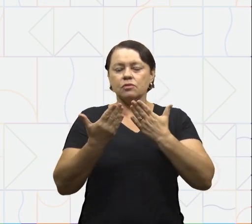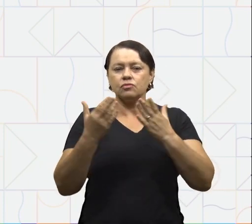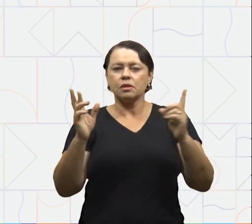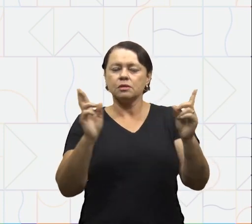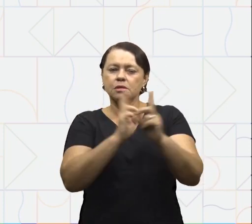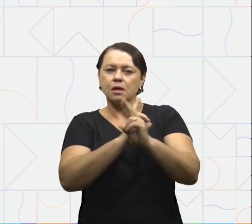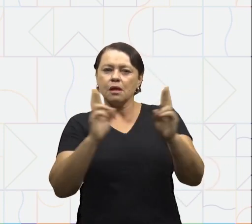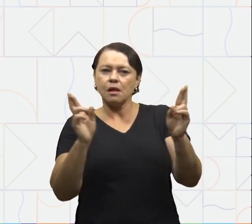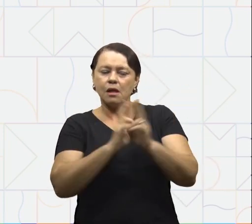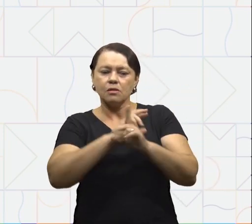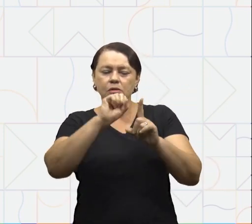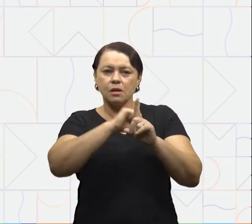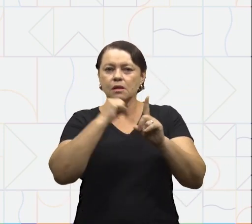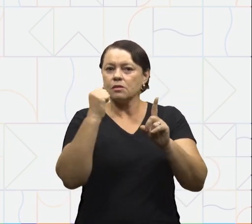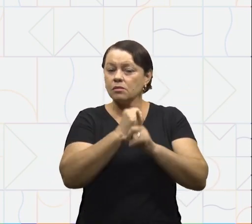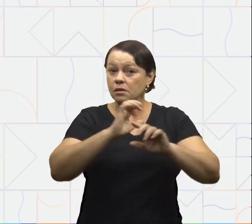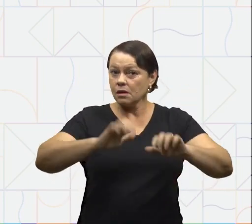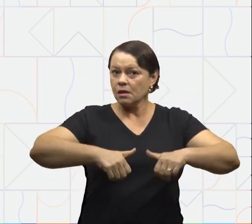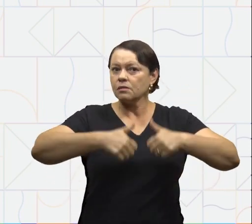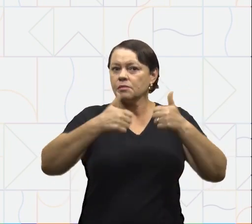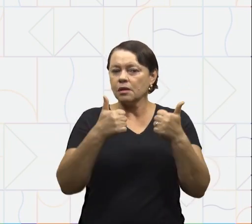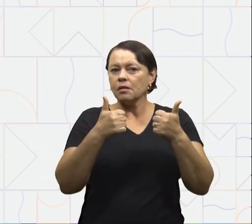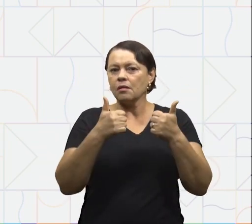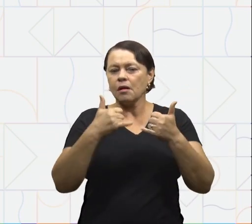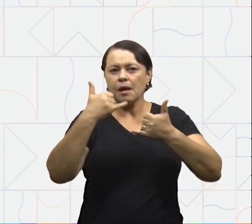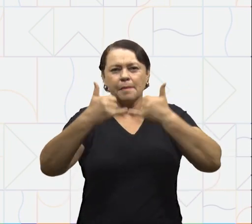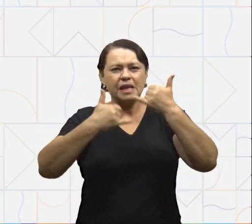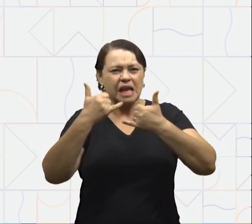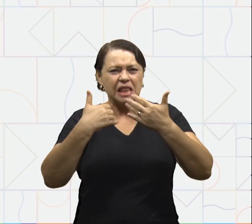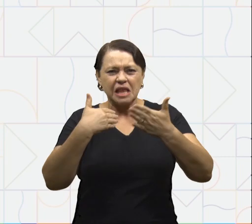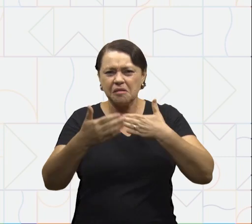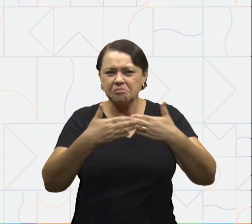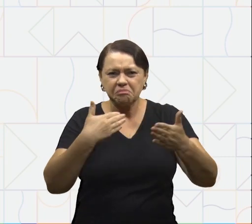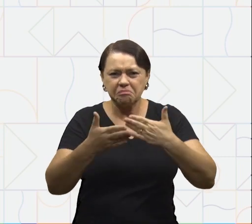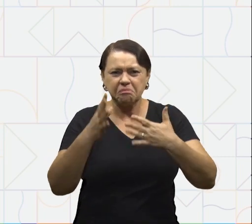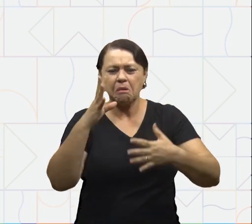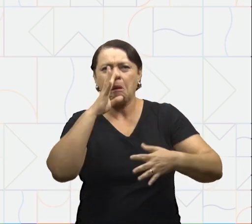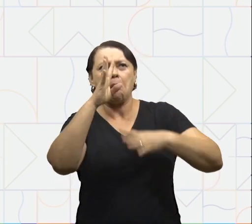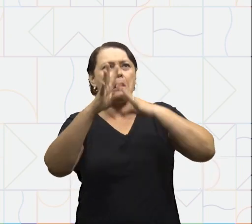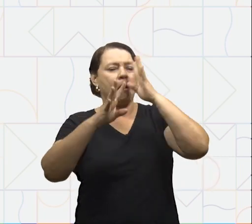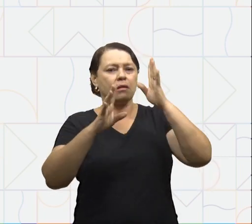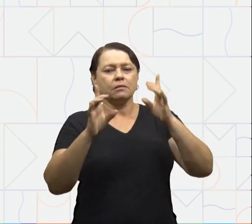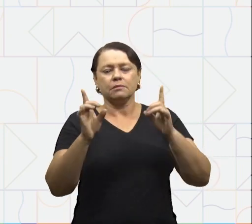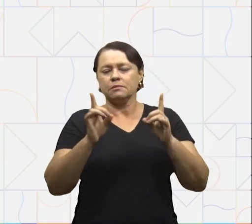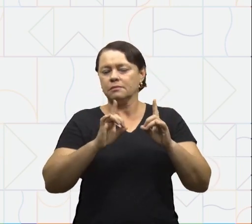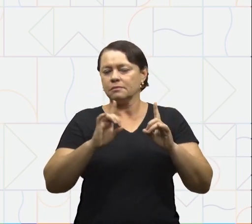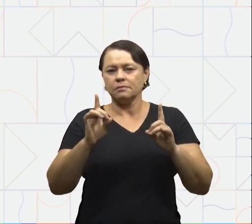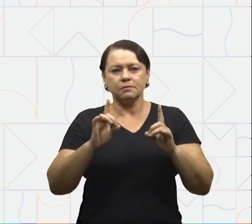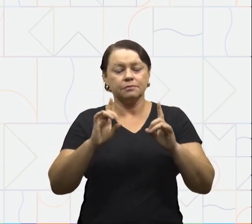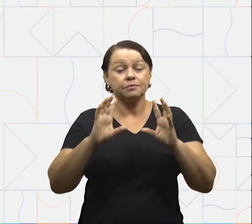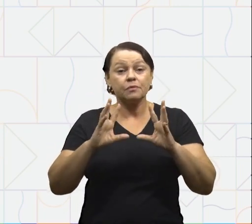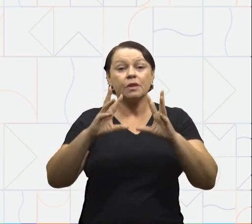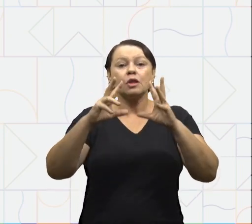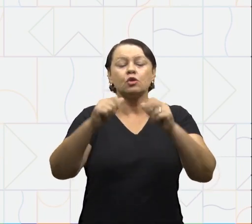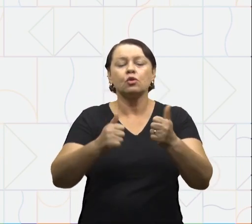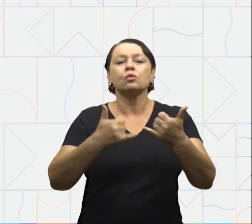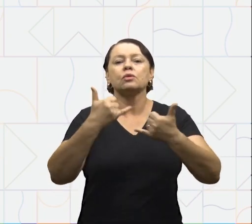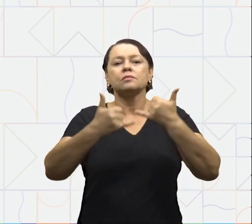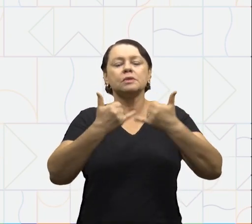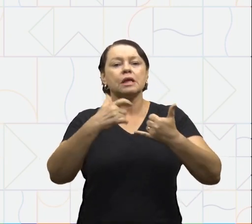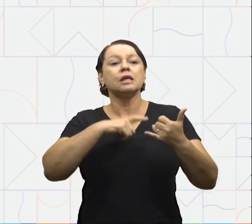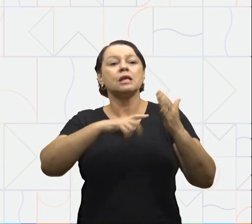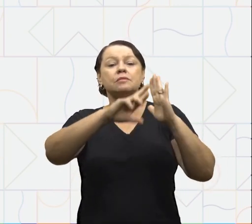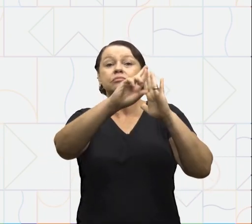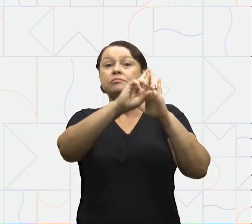sociedade? Alguns acham que brincadeira é de qualquer jeito, mas não é nada disso não. Toda brincadeira tem regras para que